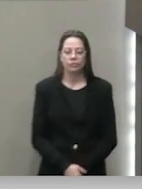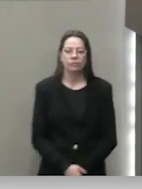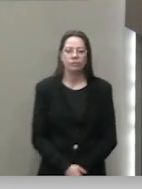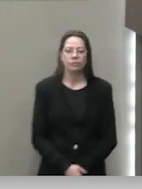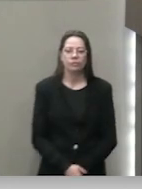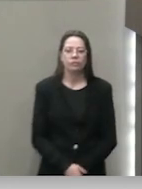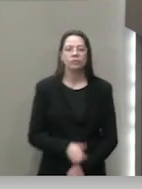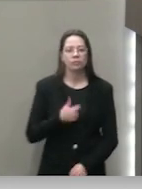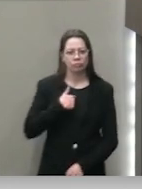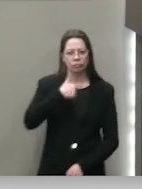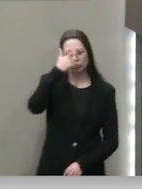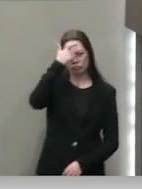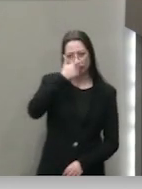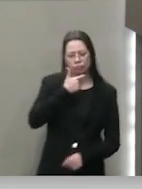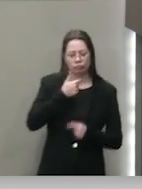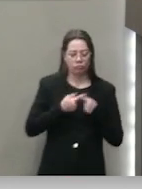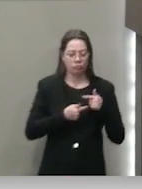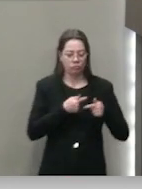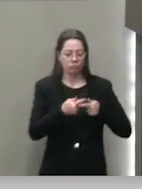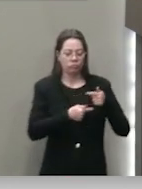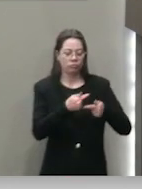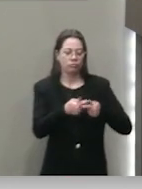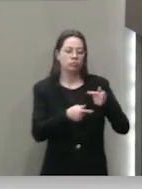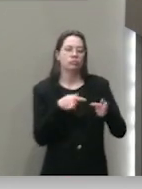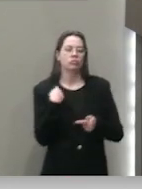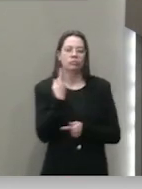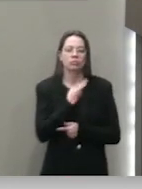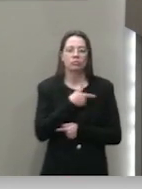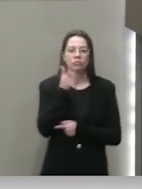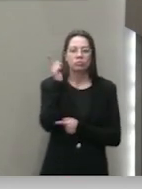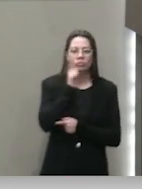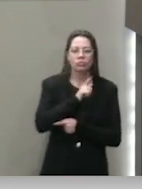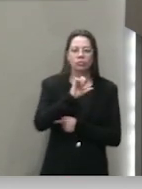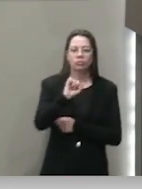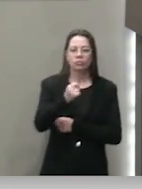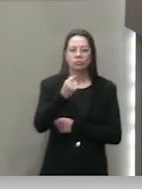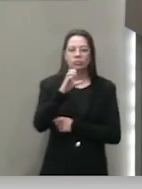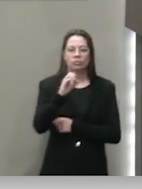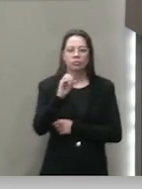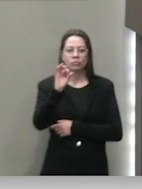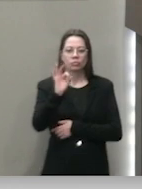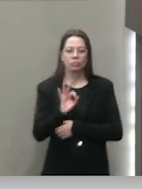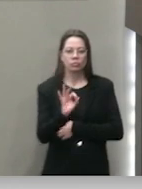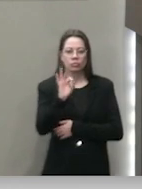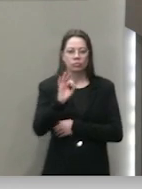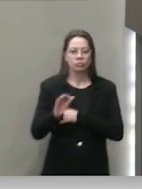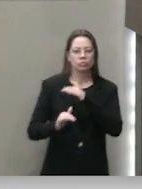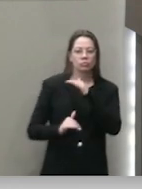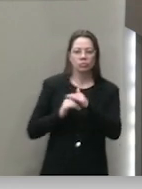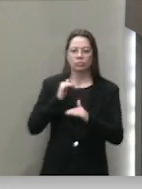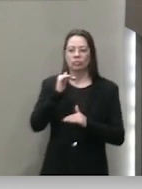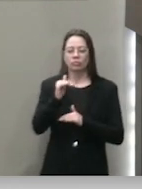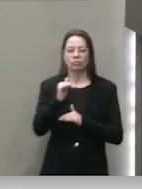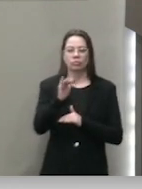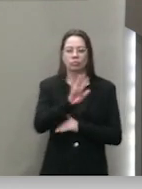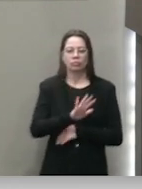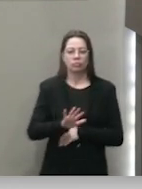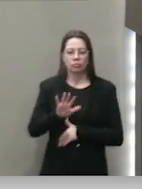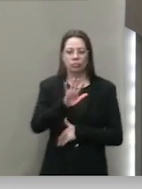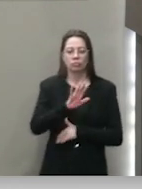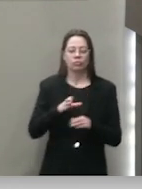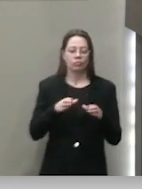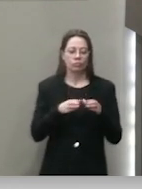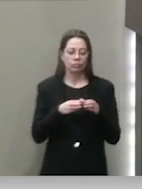sou de uma geração onde nós ganhávamos 80% acima do piso nacional da